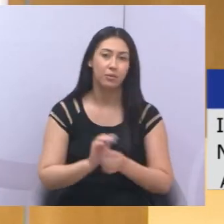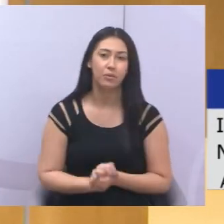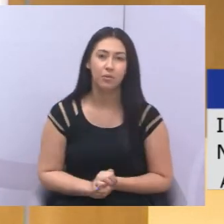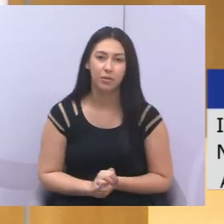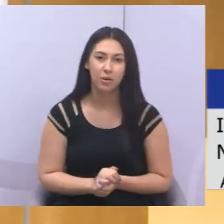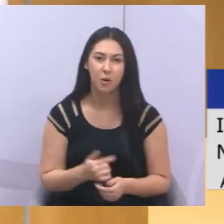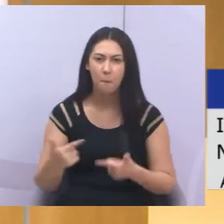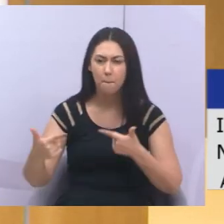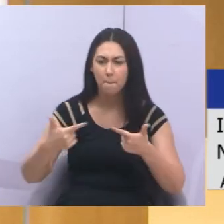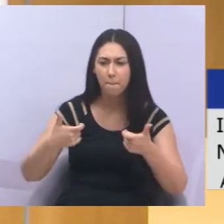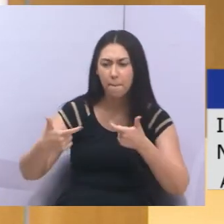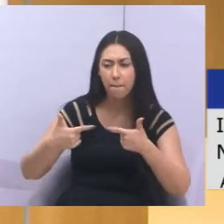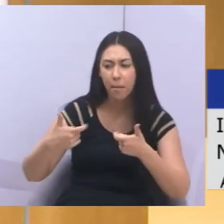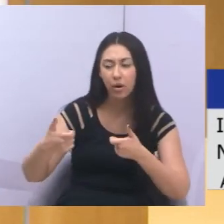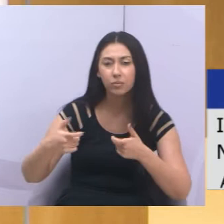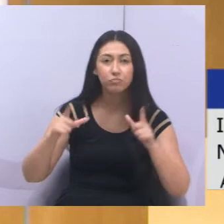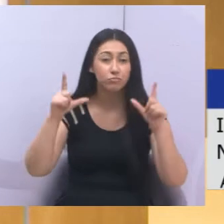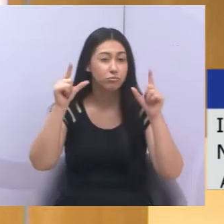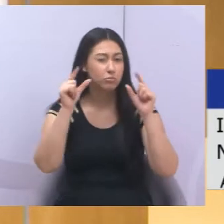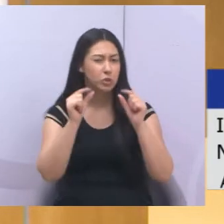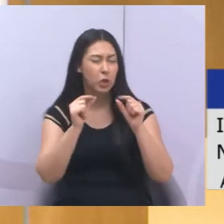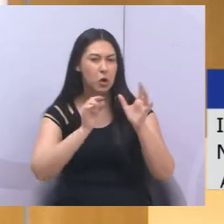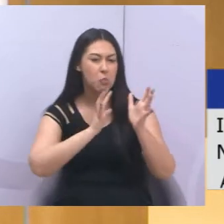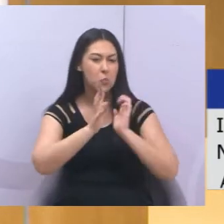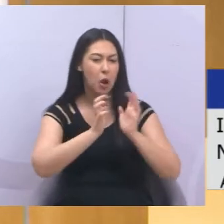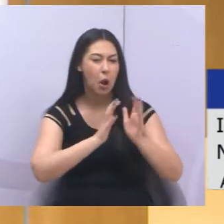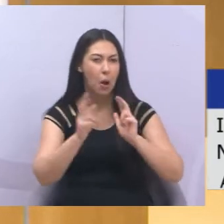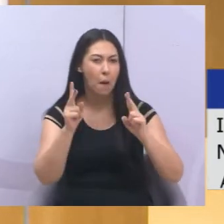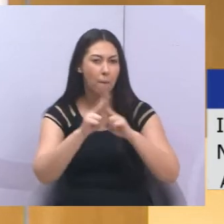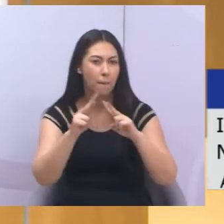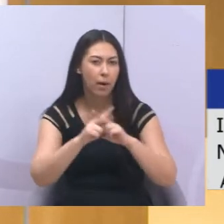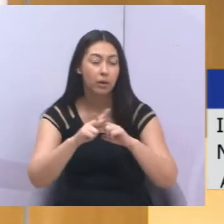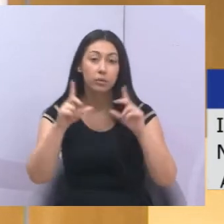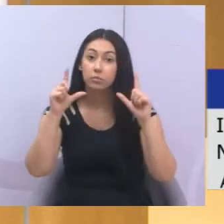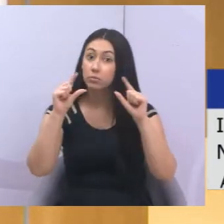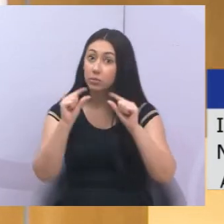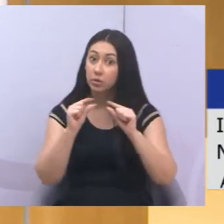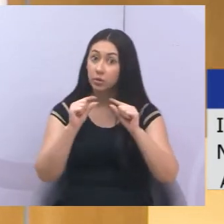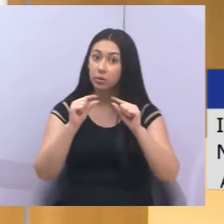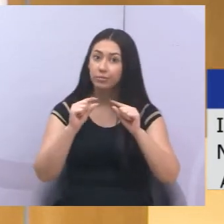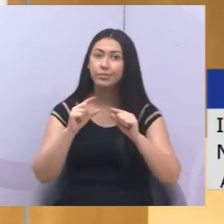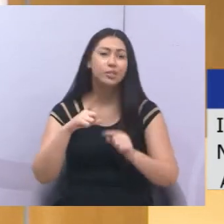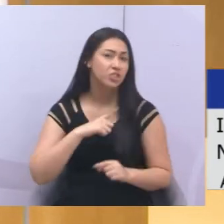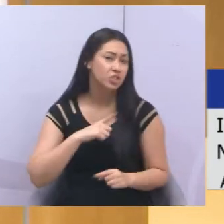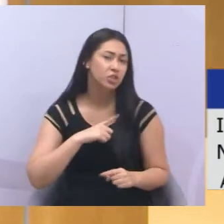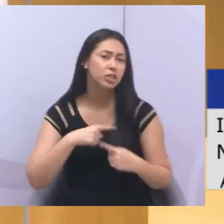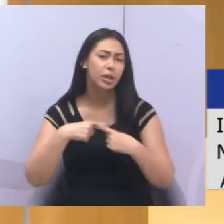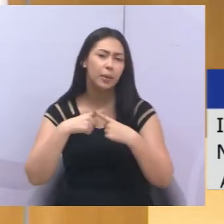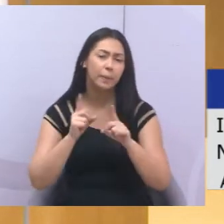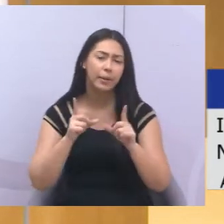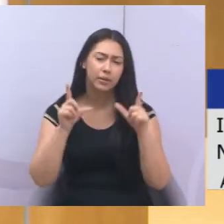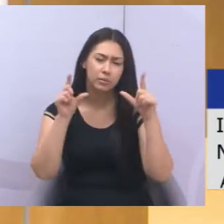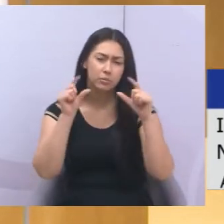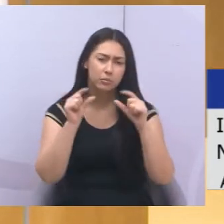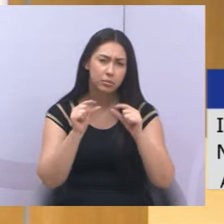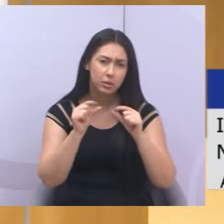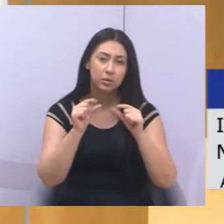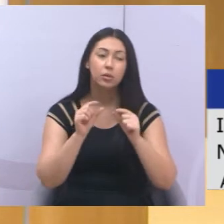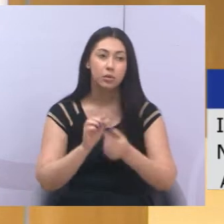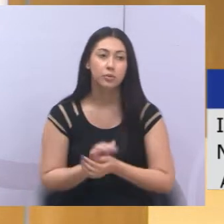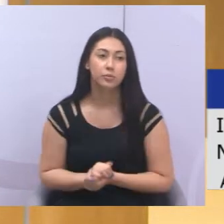menos arma, menos brigas, mas tinha também, né? Faz parte do crescimento